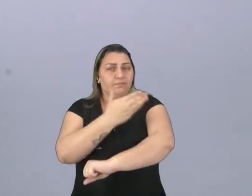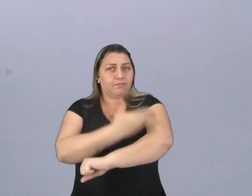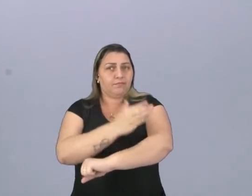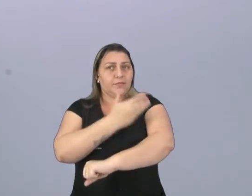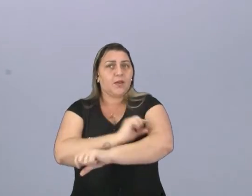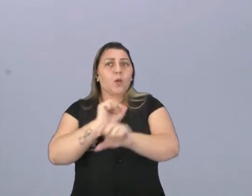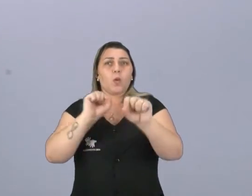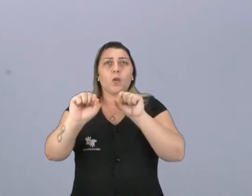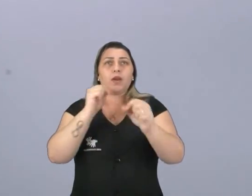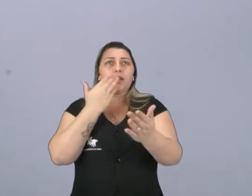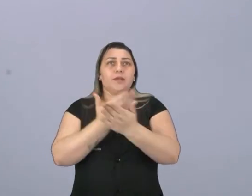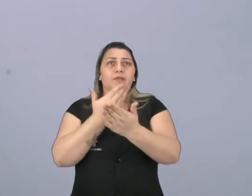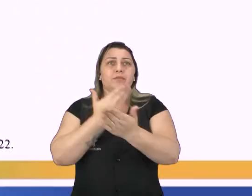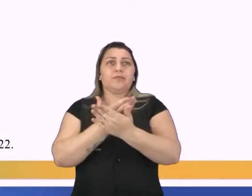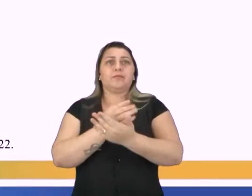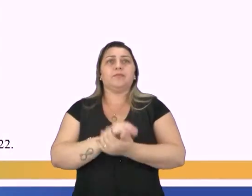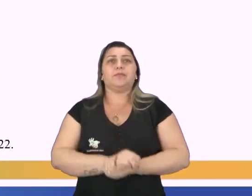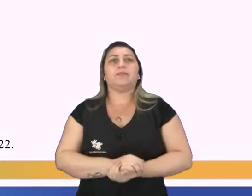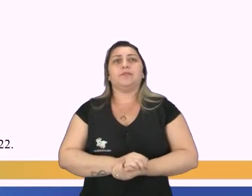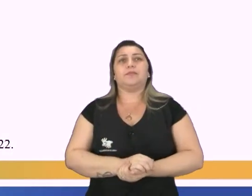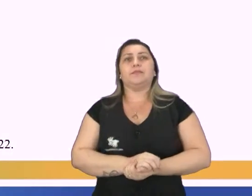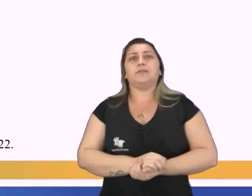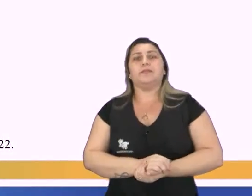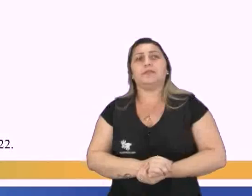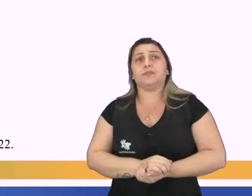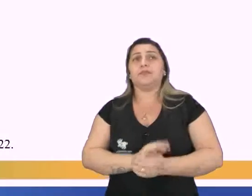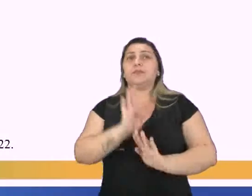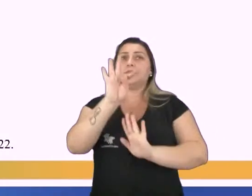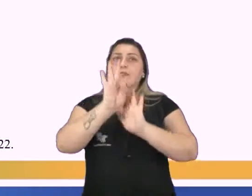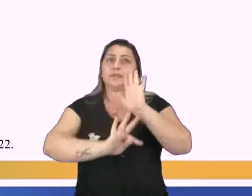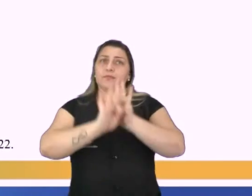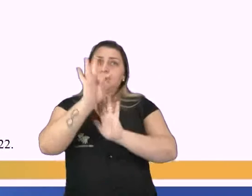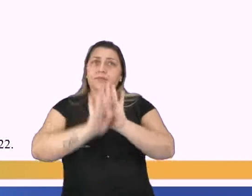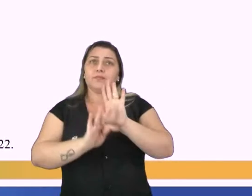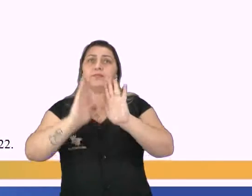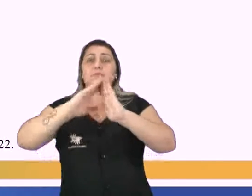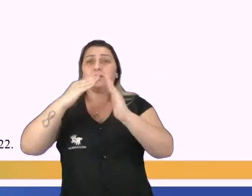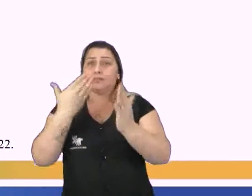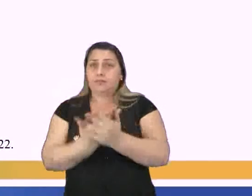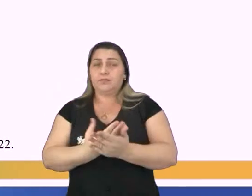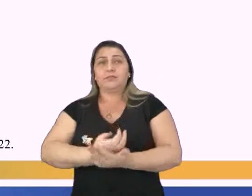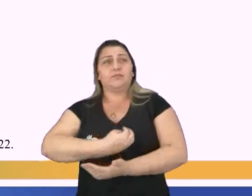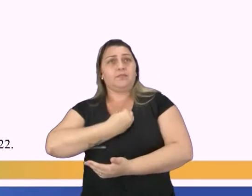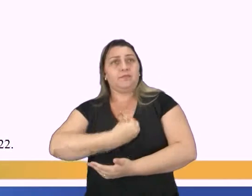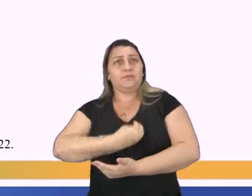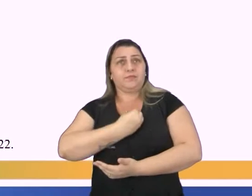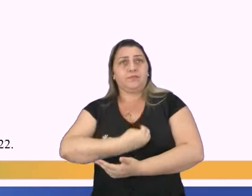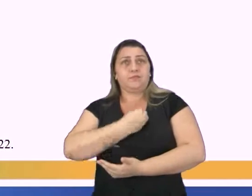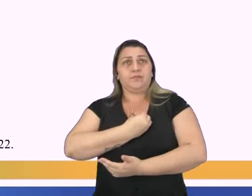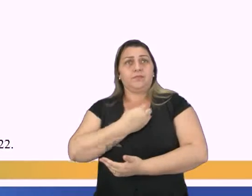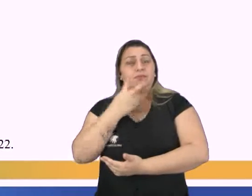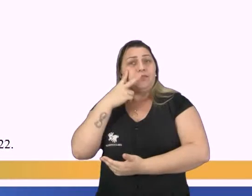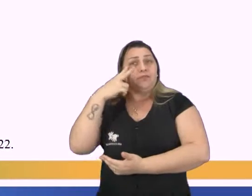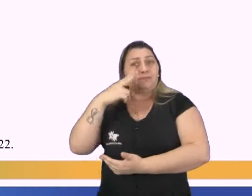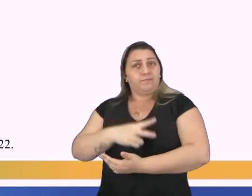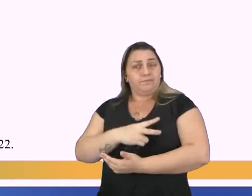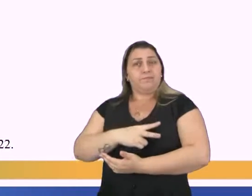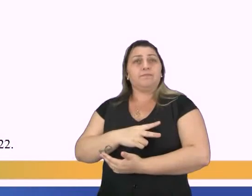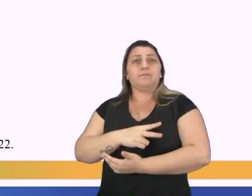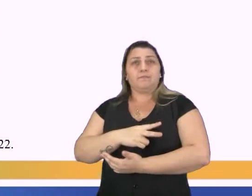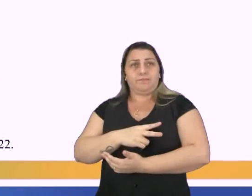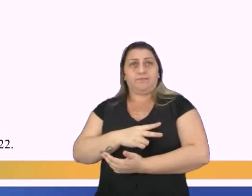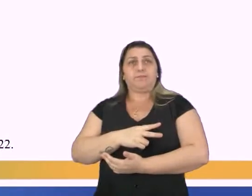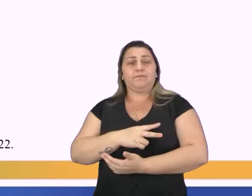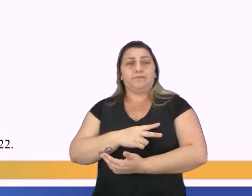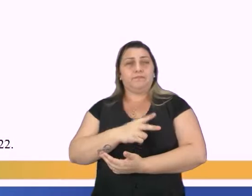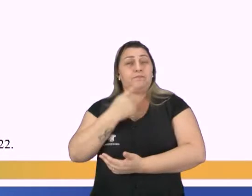sobre o que estudamos? Aqui, gente, nós temos um texto, a escola da vida. Vamos à primeira questão